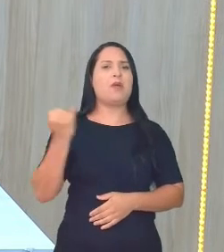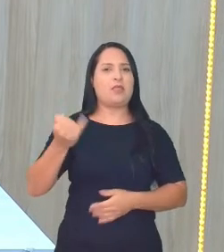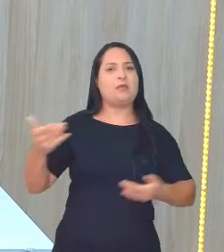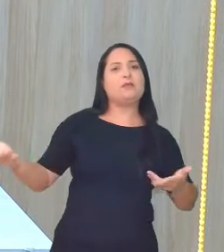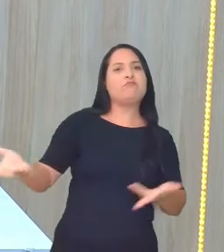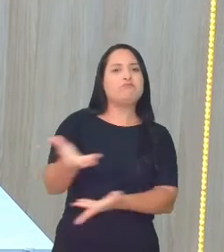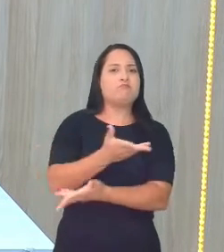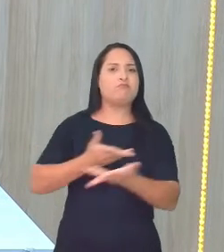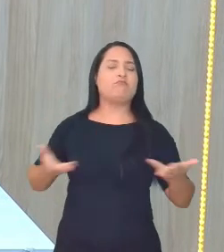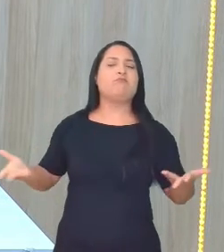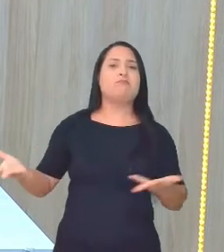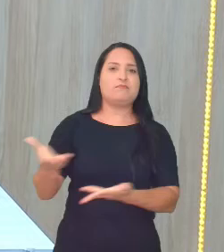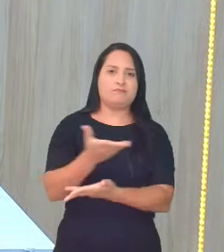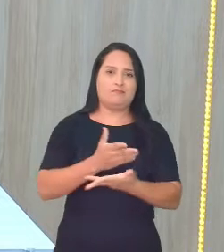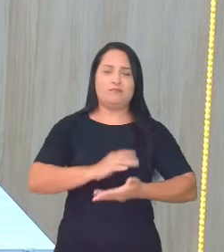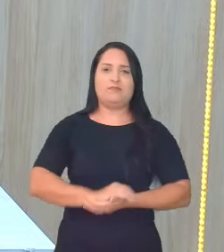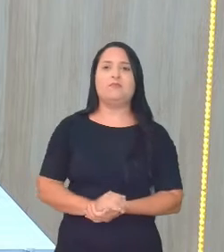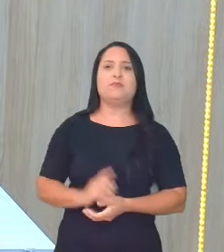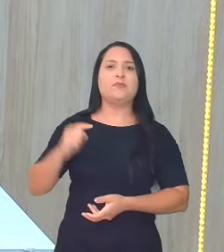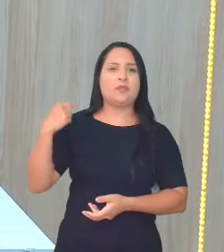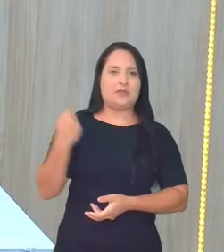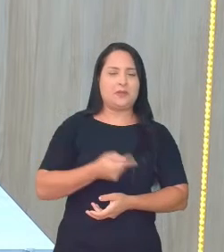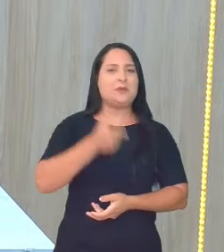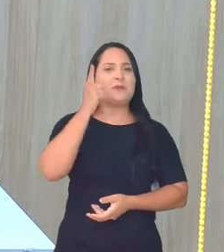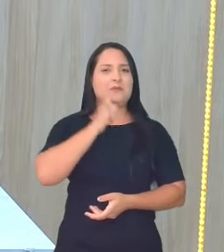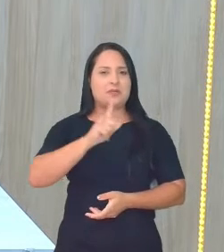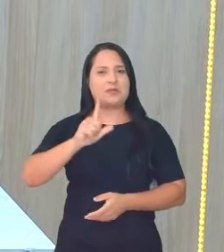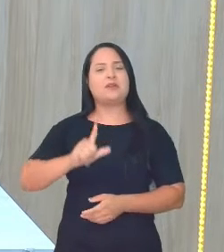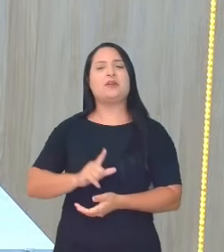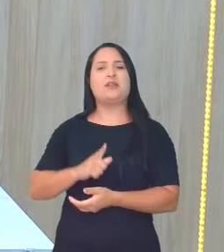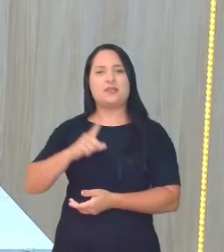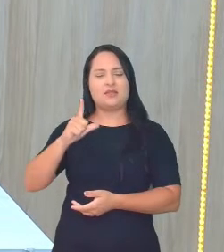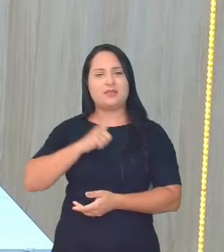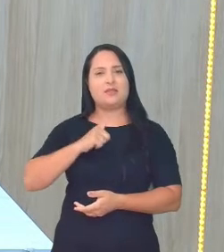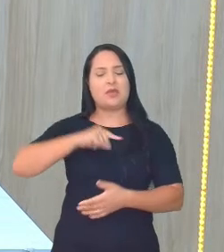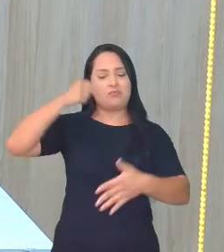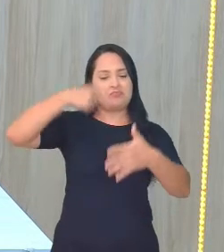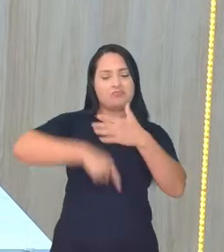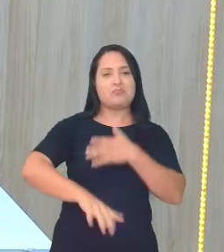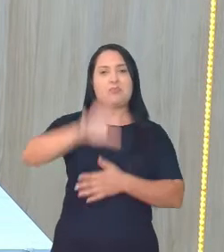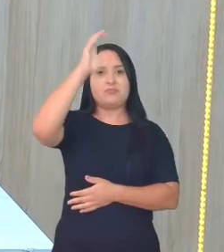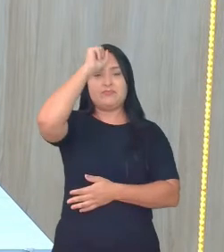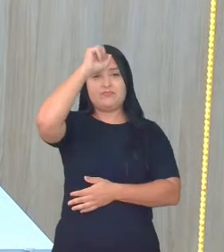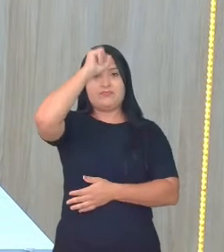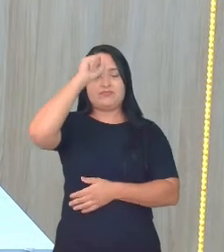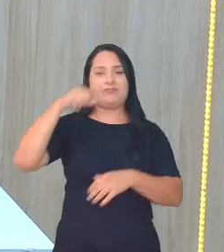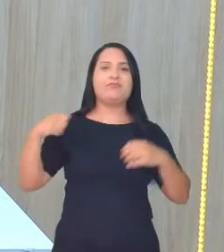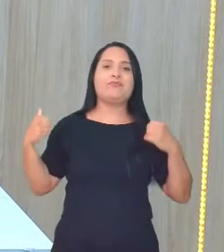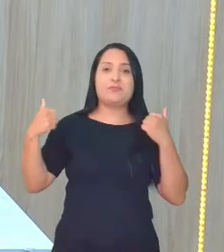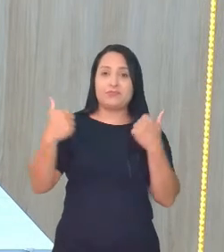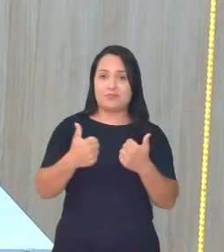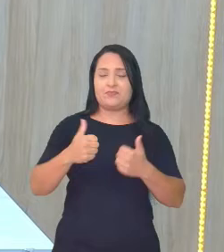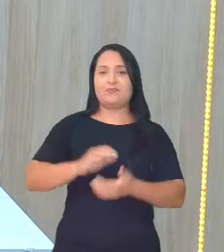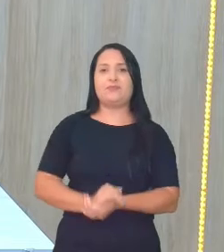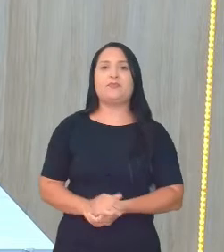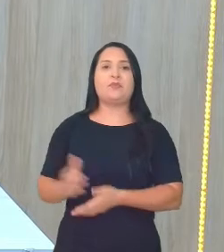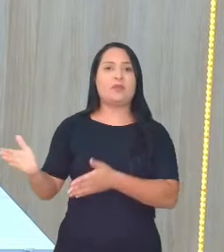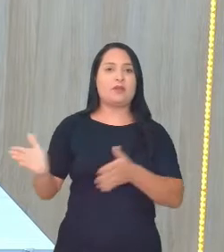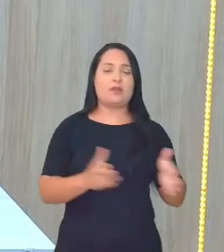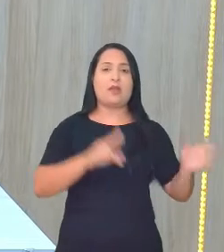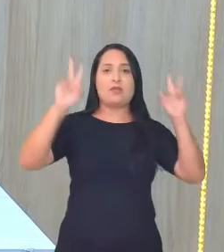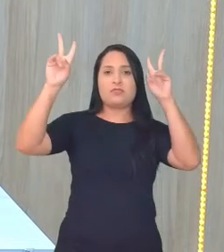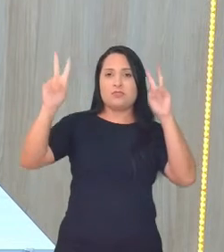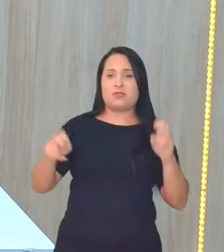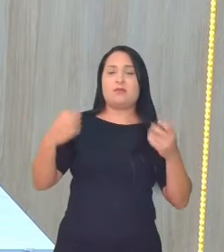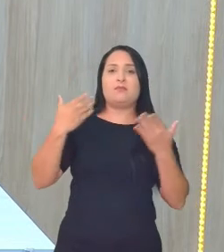essa troca para que a gente consiga deixar mais forte esse conhecimento. tá bom? Então vamos embora aqui para o tema da aula, né,